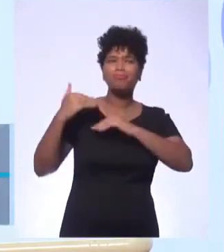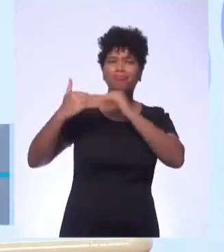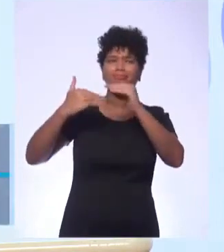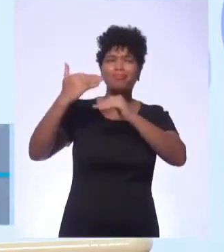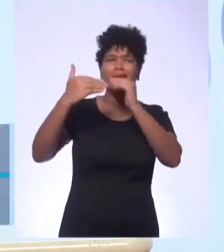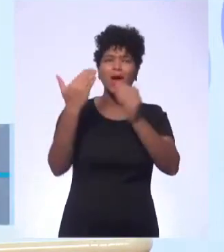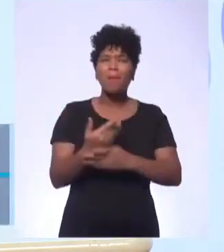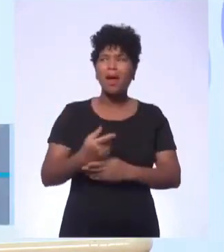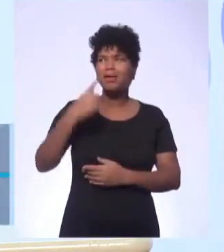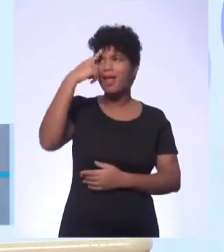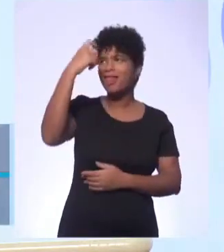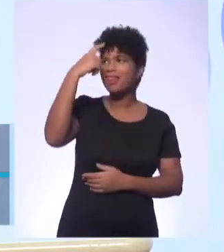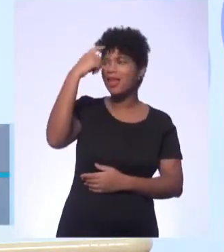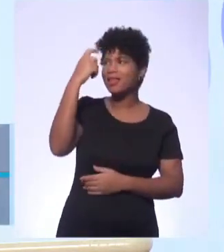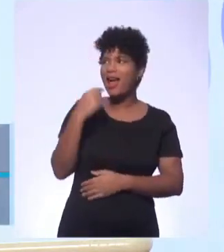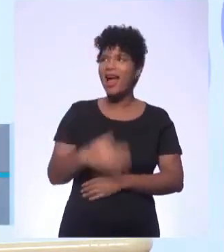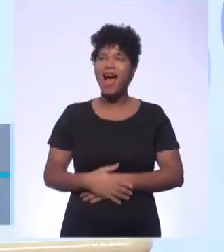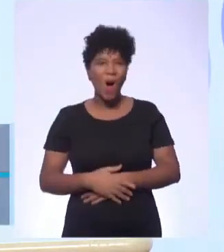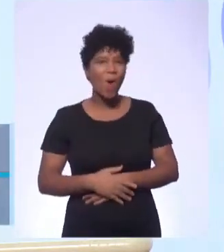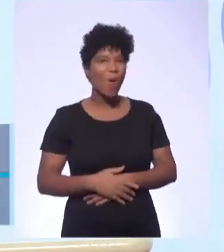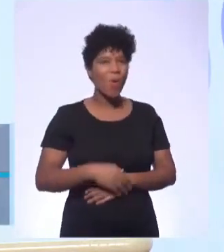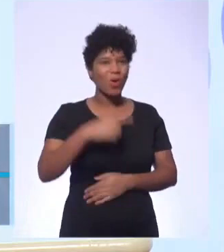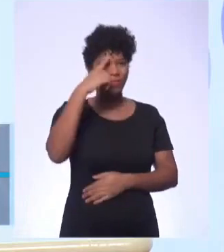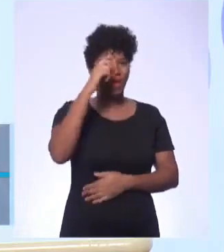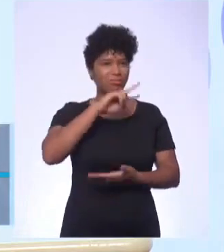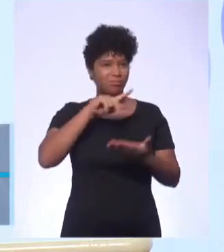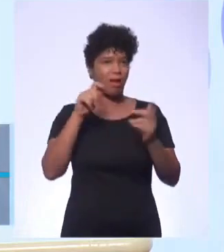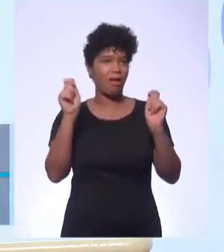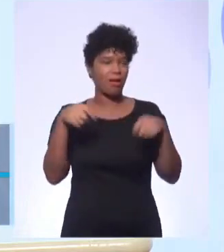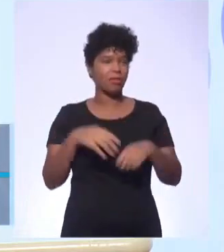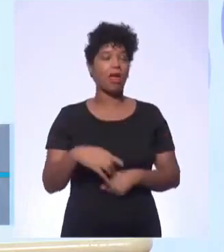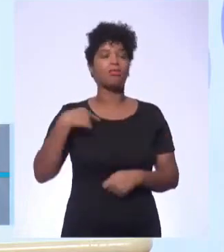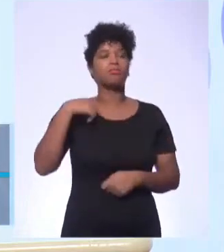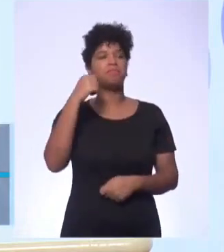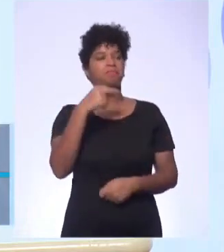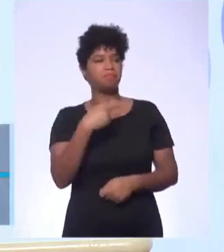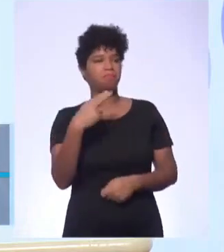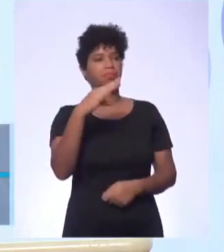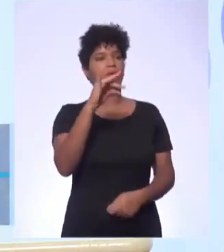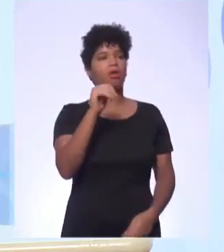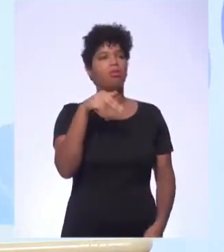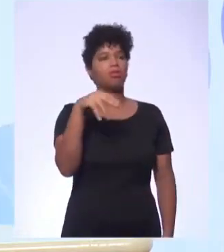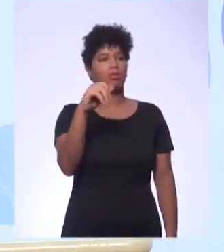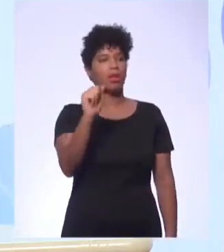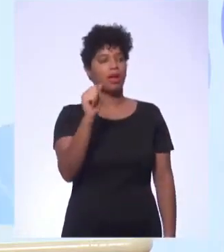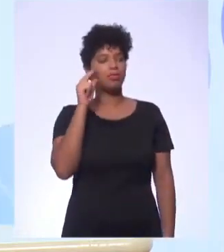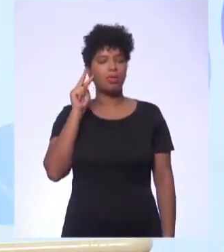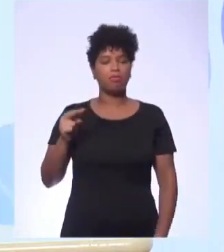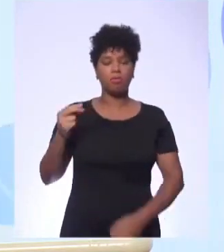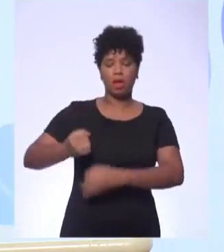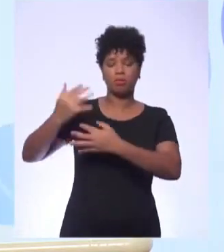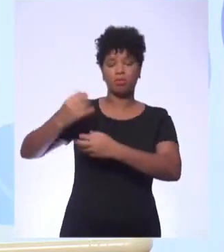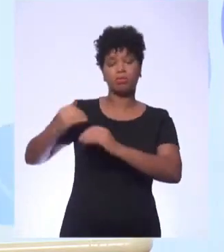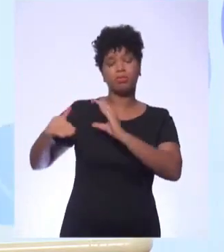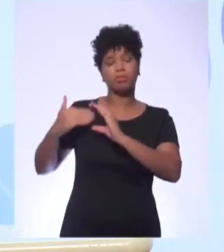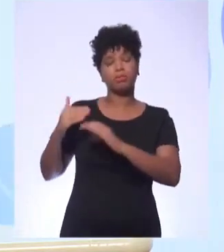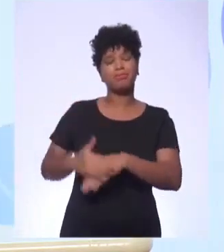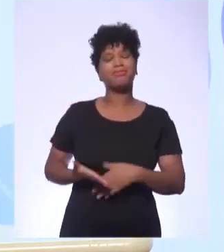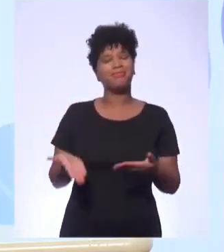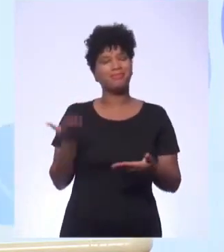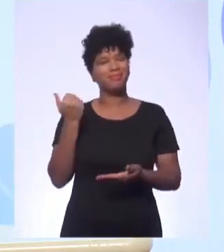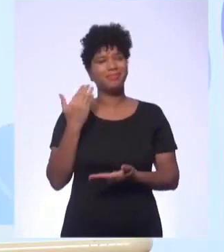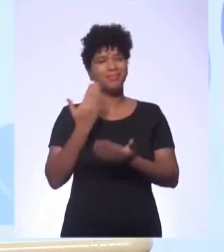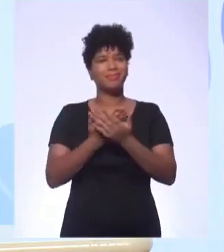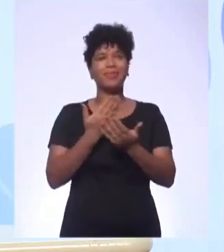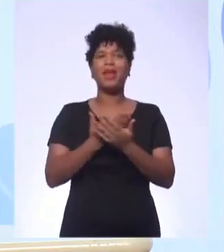Criativos e Artísticos. Eu sou a professora Tayana e estarei acompanhando a participação de vocês aí no chat. E vamos a essa aula de hoje, que está